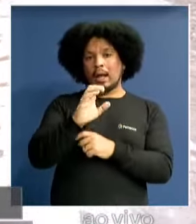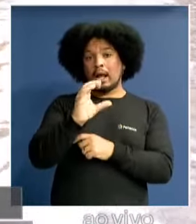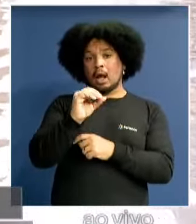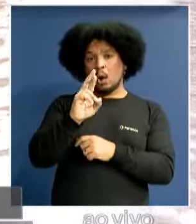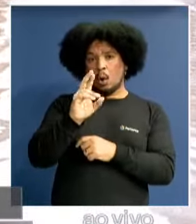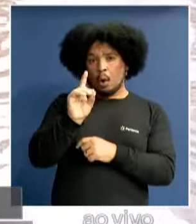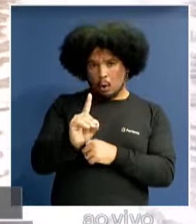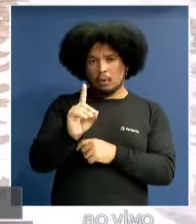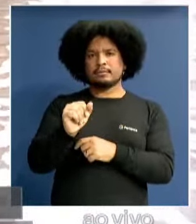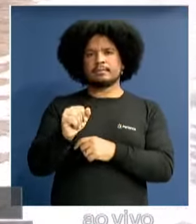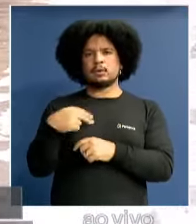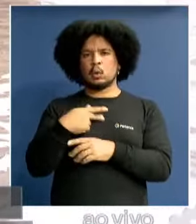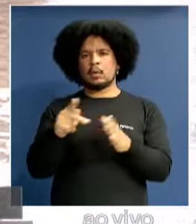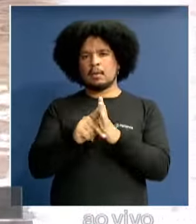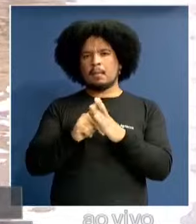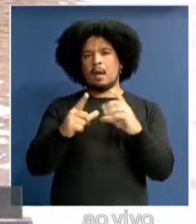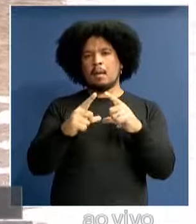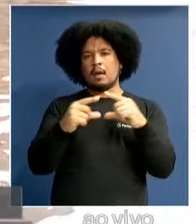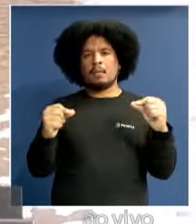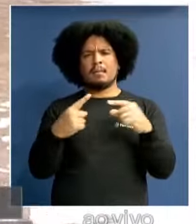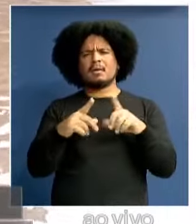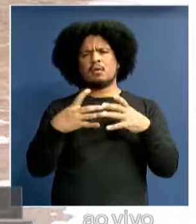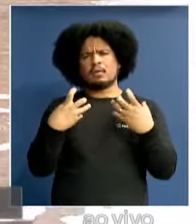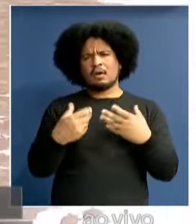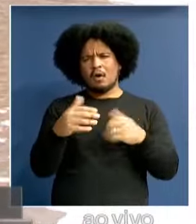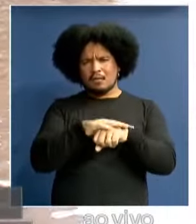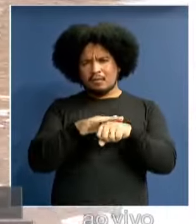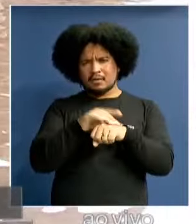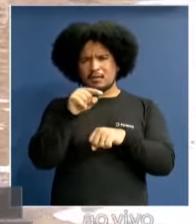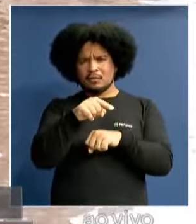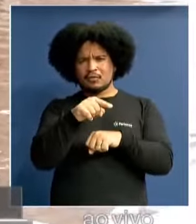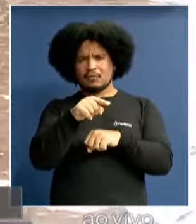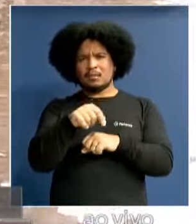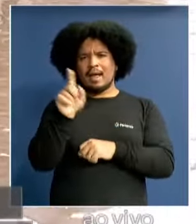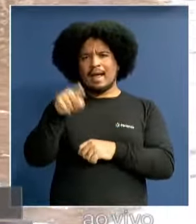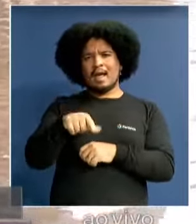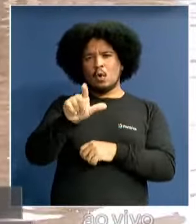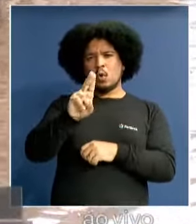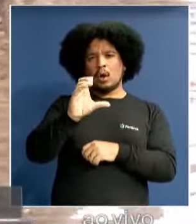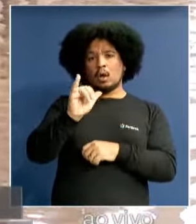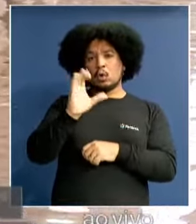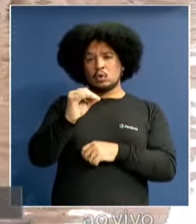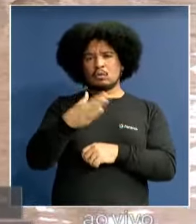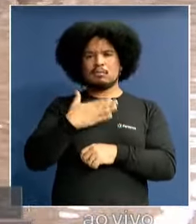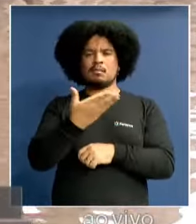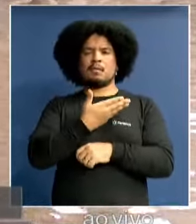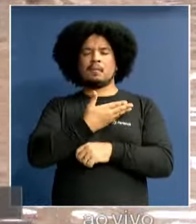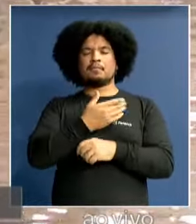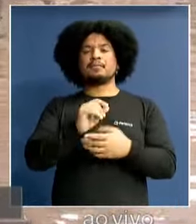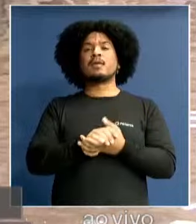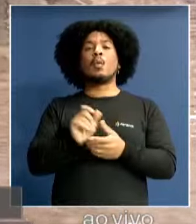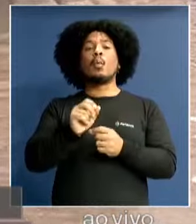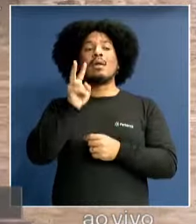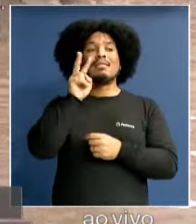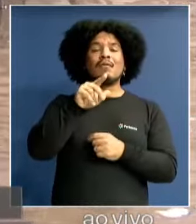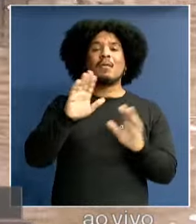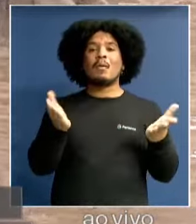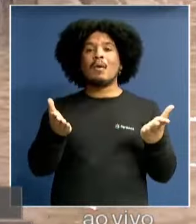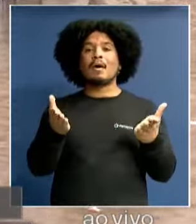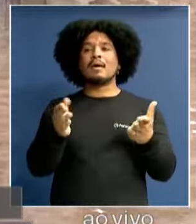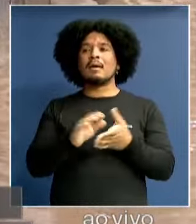gente não vai entrar em respeito também à história do prédio, mas deixa eu falar contigo, cara. É prazer, o Lúcio, Deus meu Goulart, amigo Lúcio Sturm. Da Bandeirantes. O que, que tu viu lá dentro, agora ao vivo para